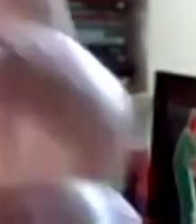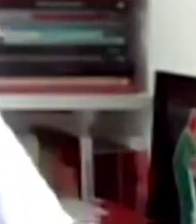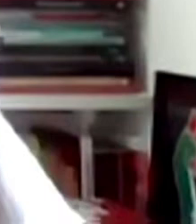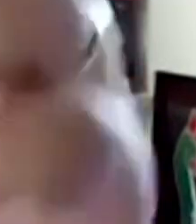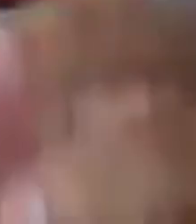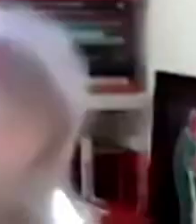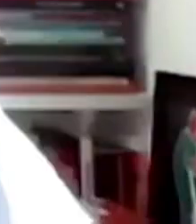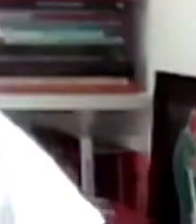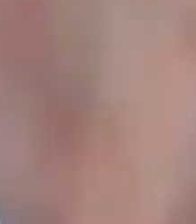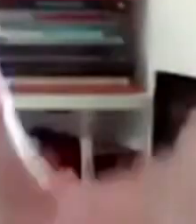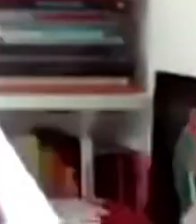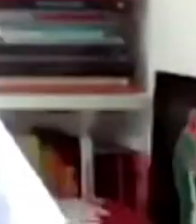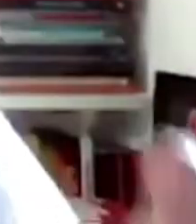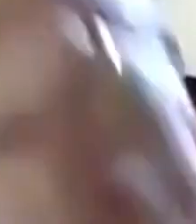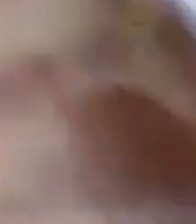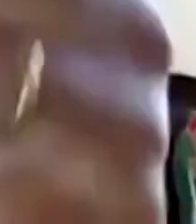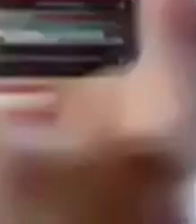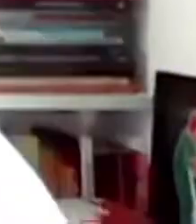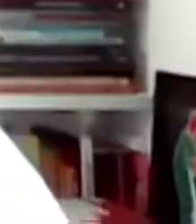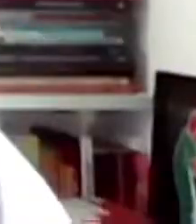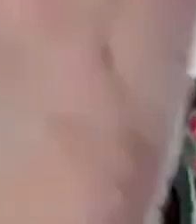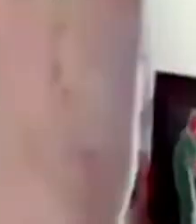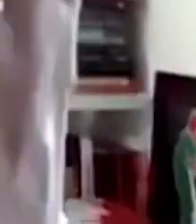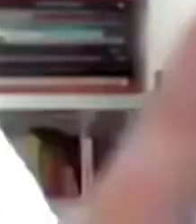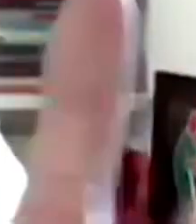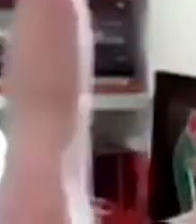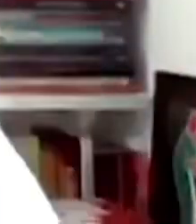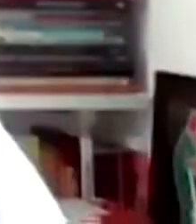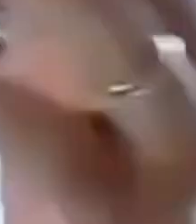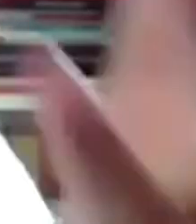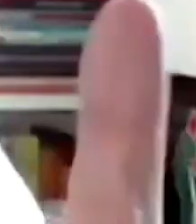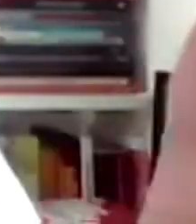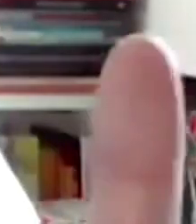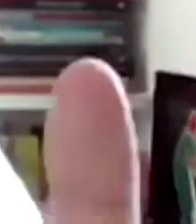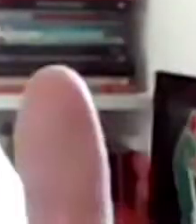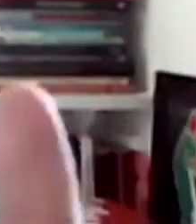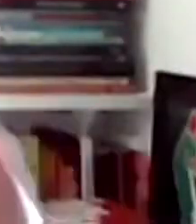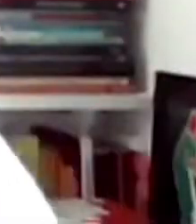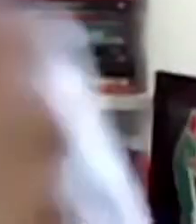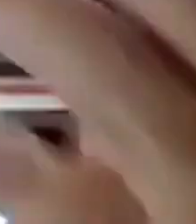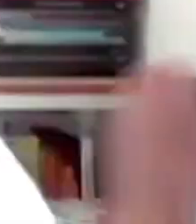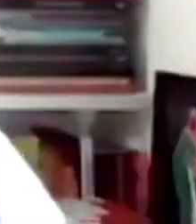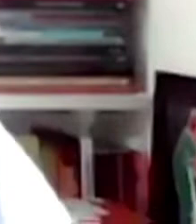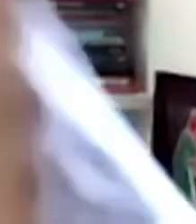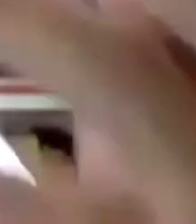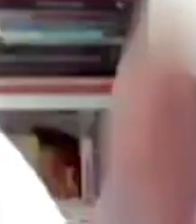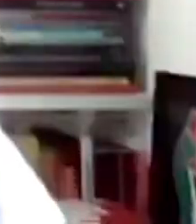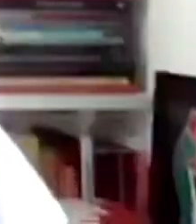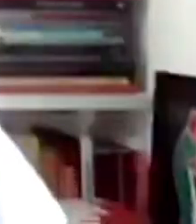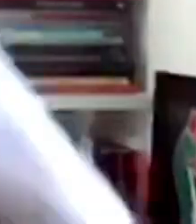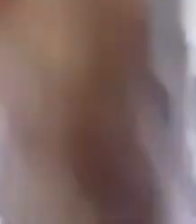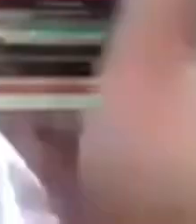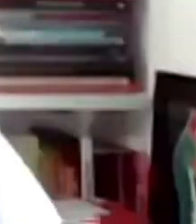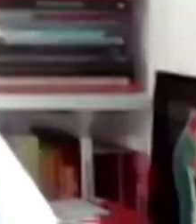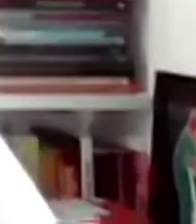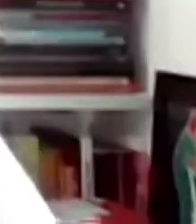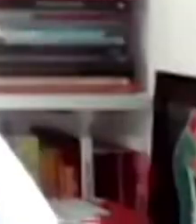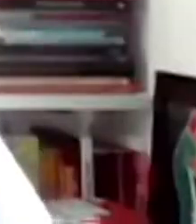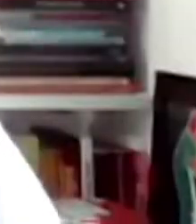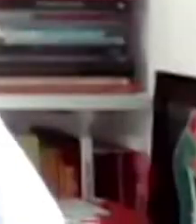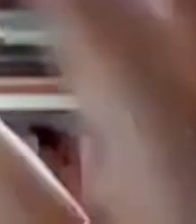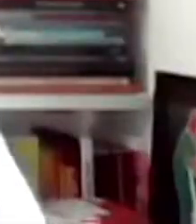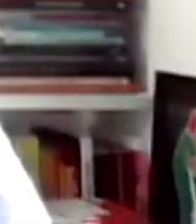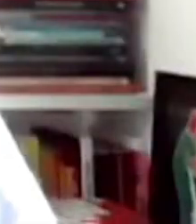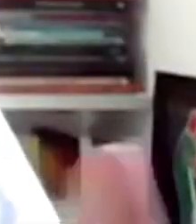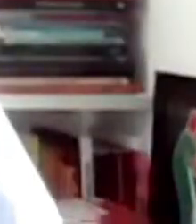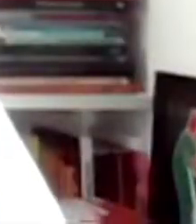quase que o prefixo, não é um fetiche do nome, mas com o prefixo de professor, professora de educação básica, educação infantil, de desenvolvimento